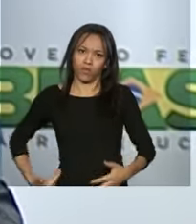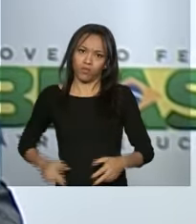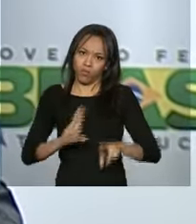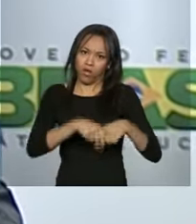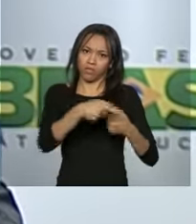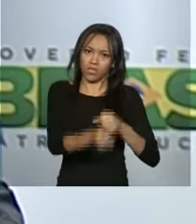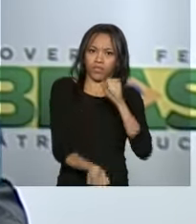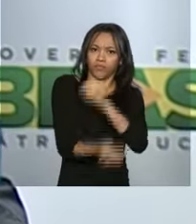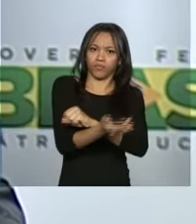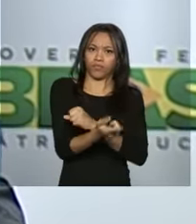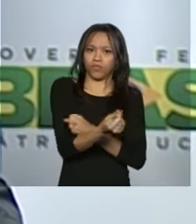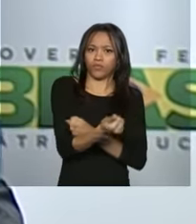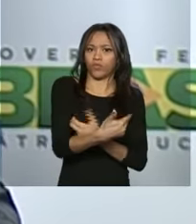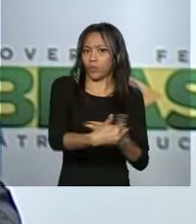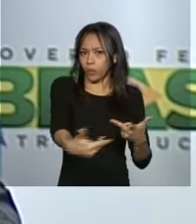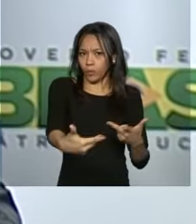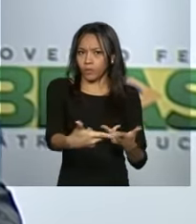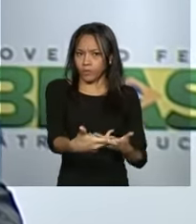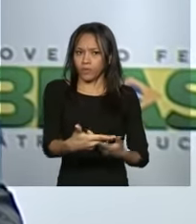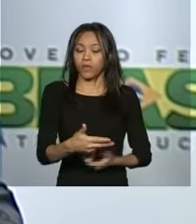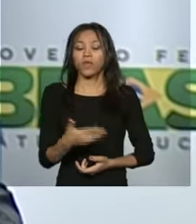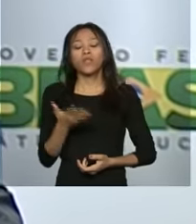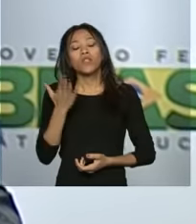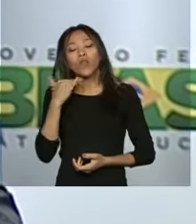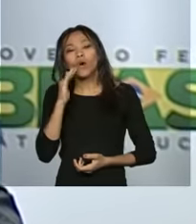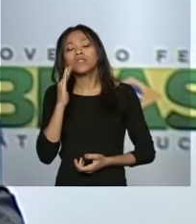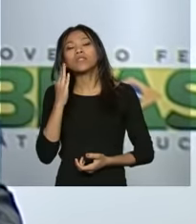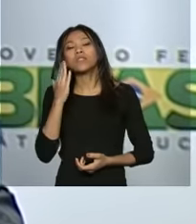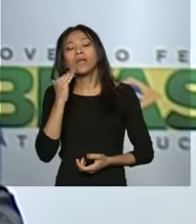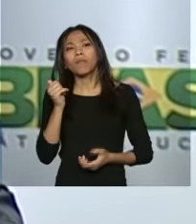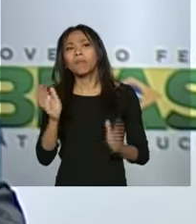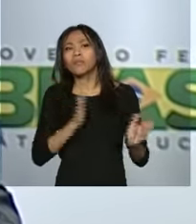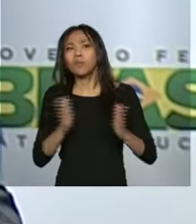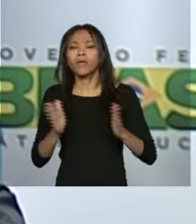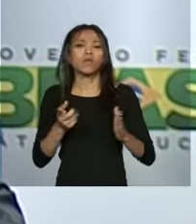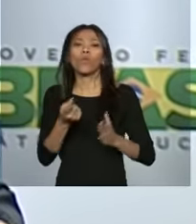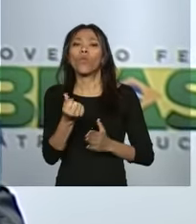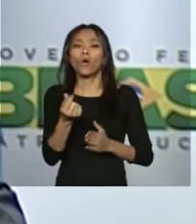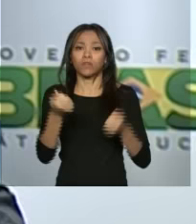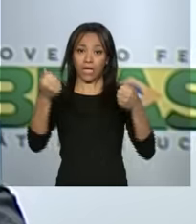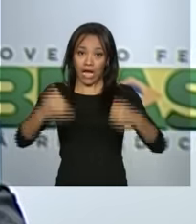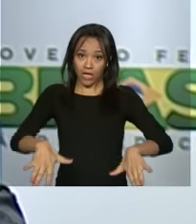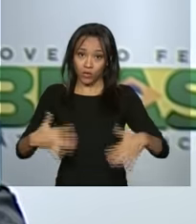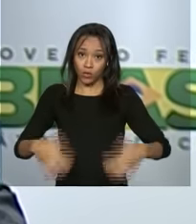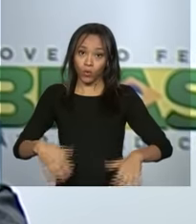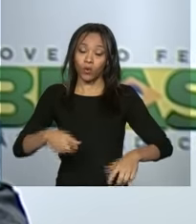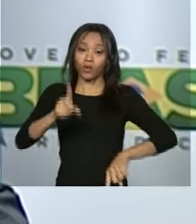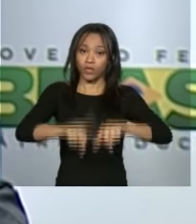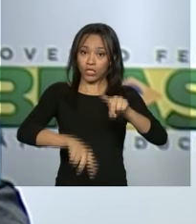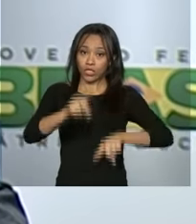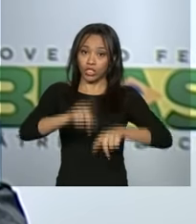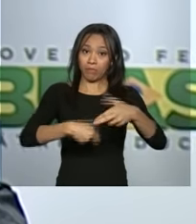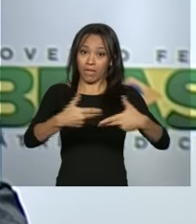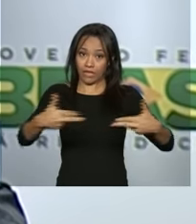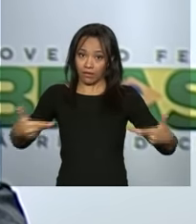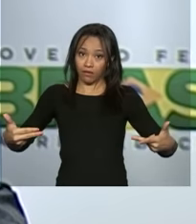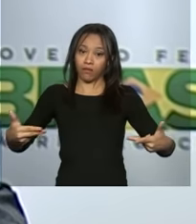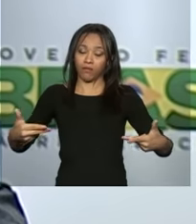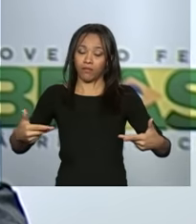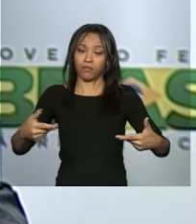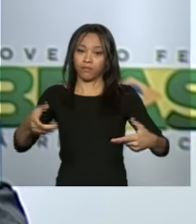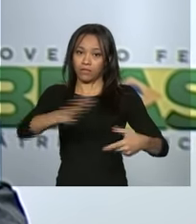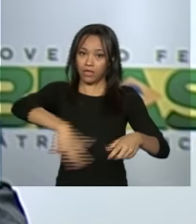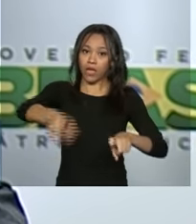dimensionar foi uma Estimativa de quanto que se gastou em 2014 com dispositivos médicos implantáveis que foi os 4